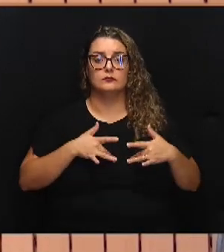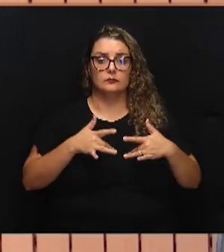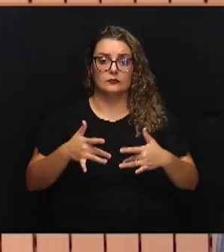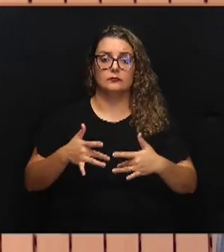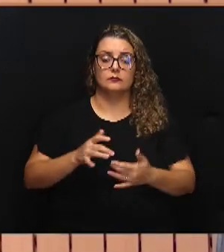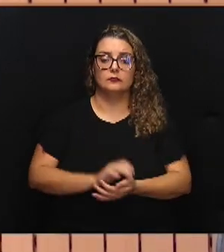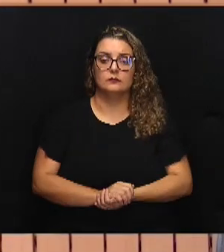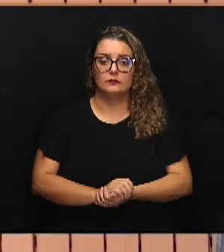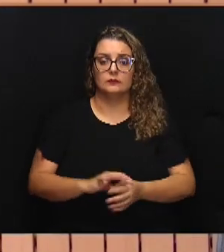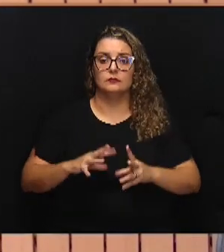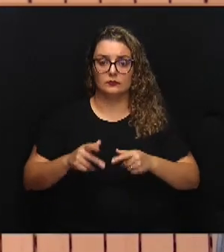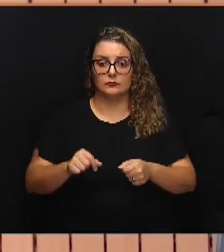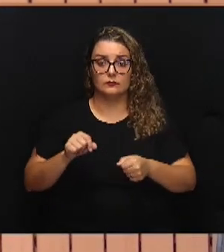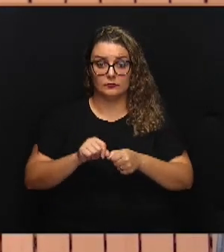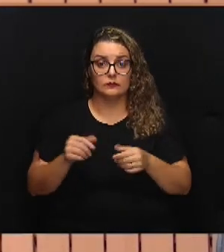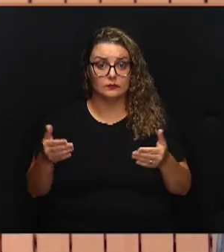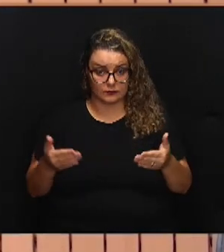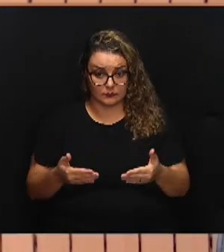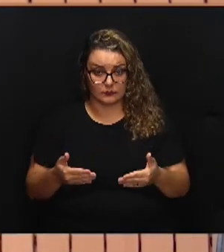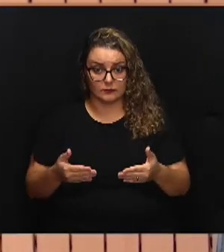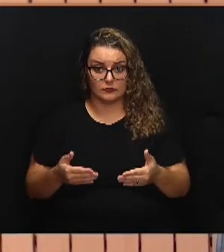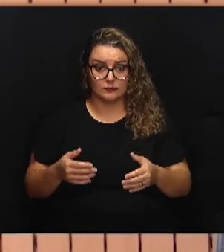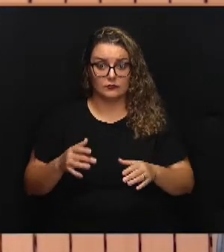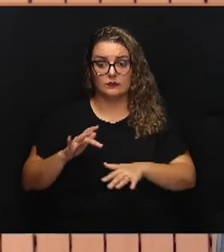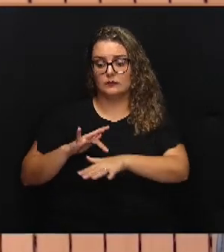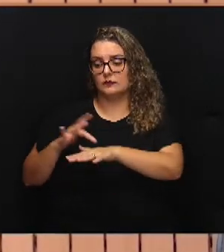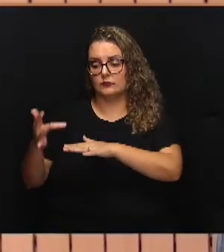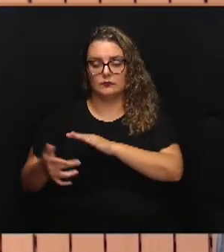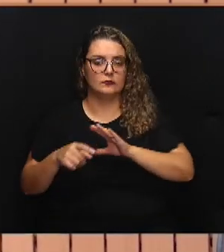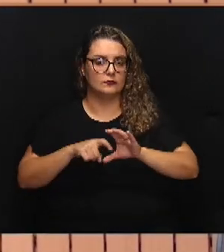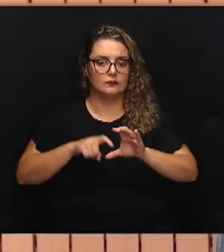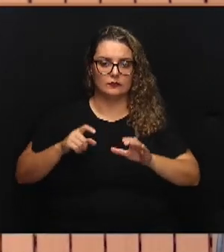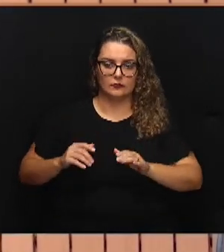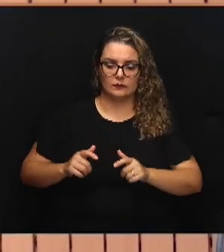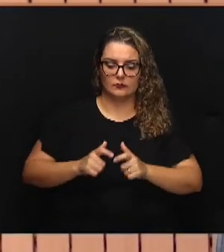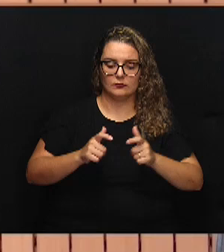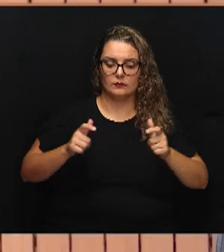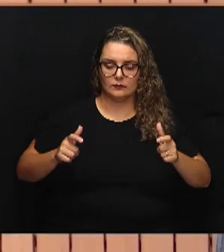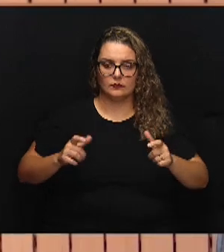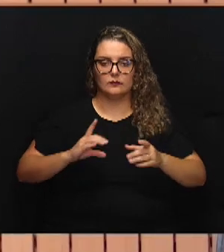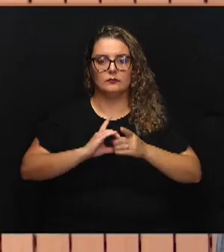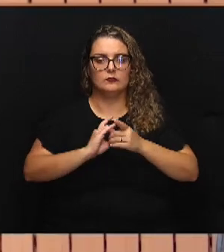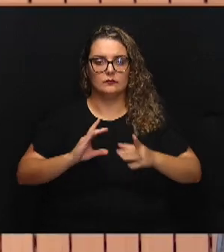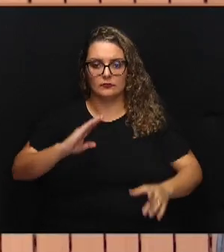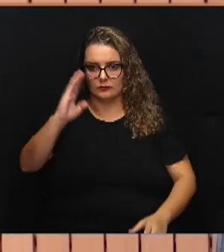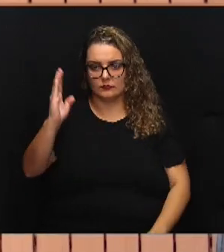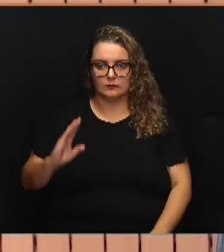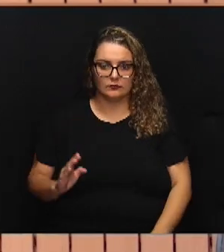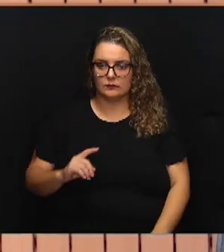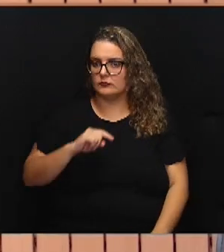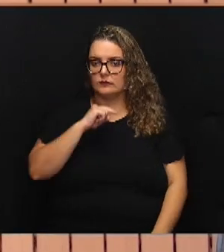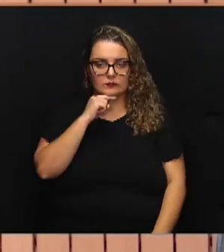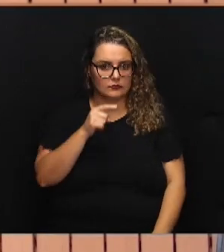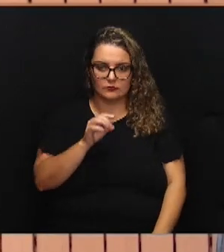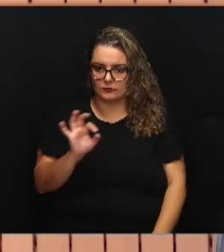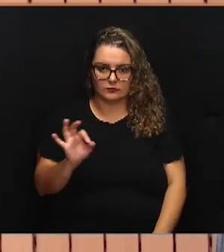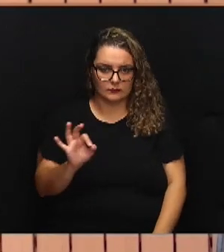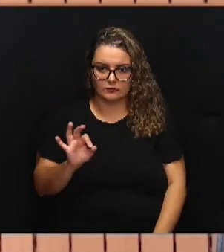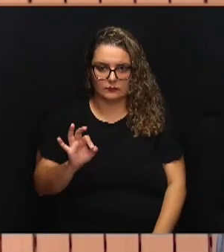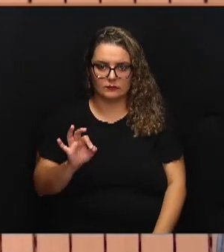Entre tudo que se faz hoje de mídia independente, progressista, democrática no Brasil, nenhuma tem um